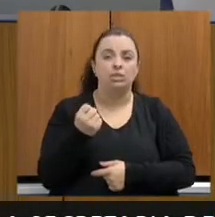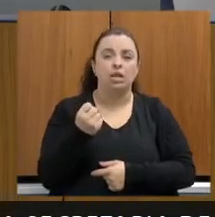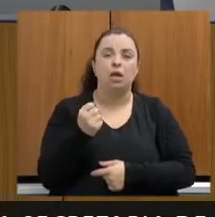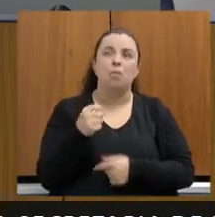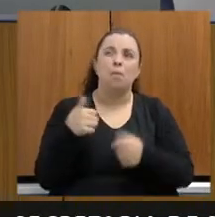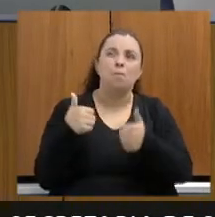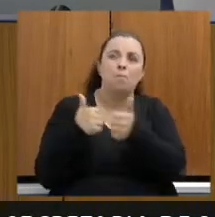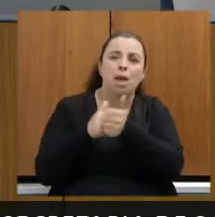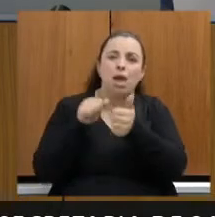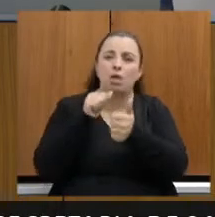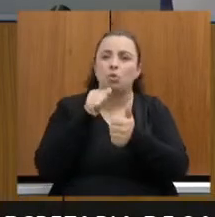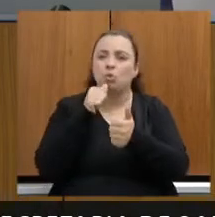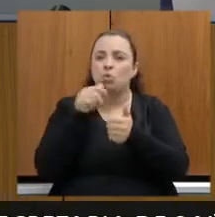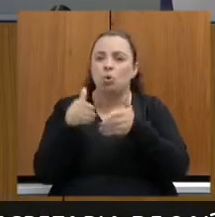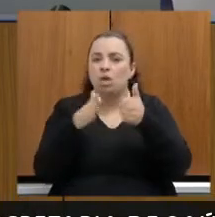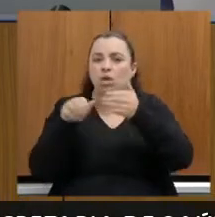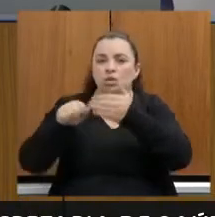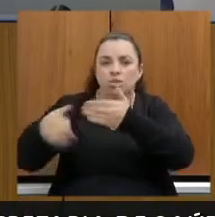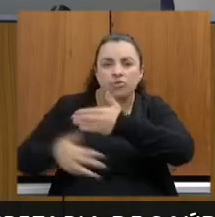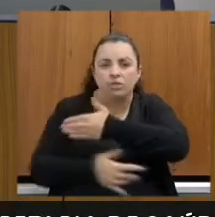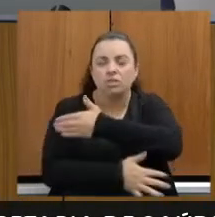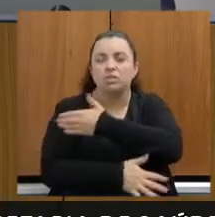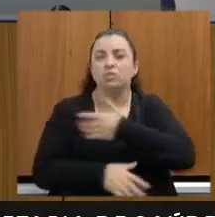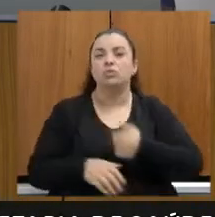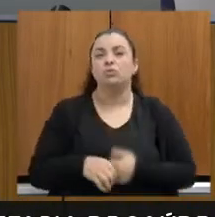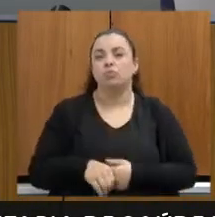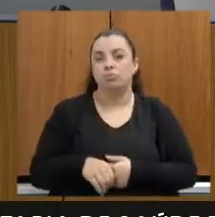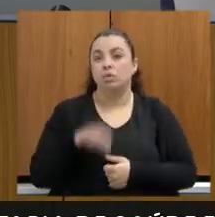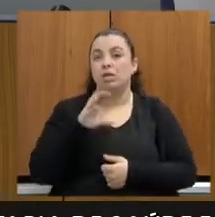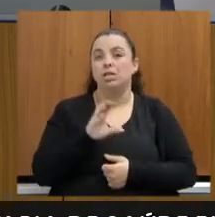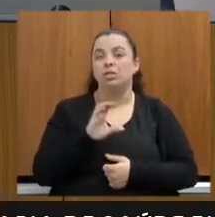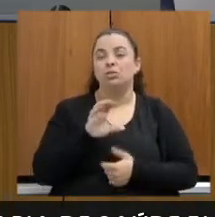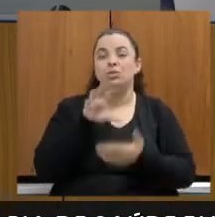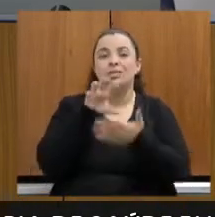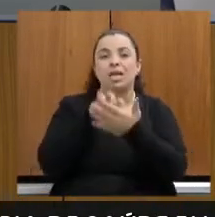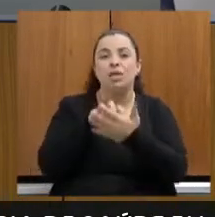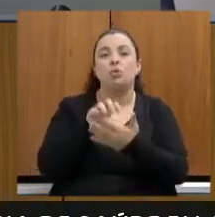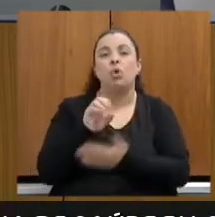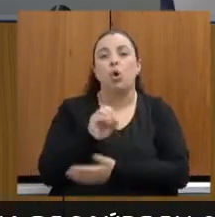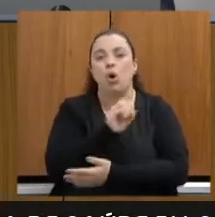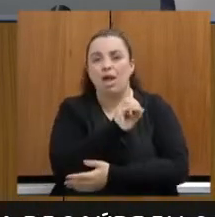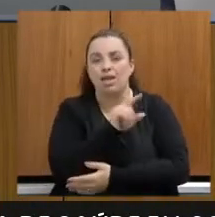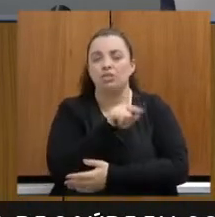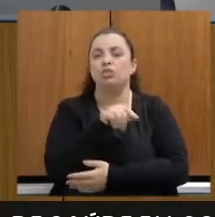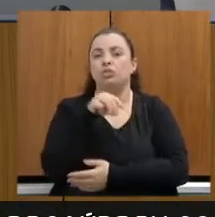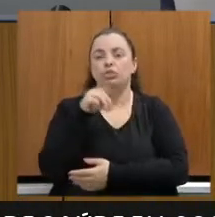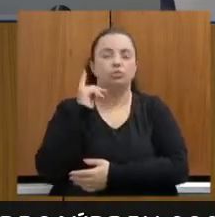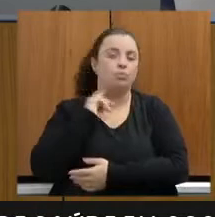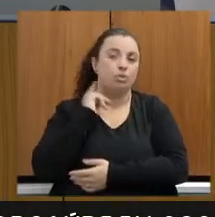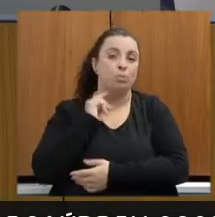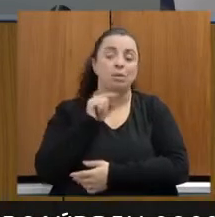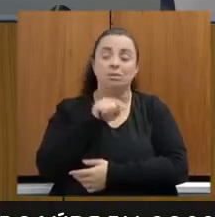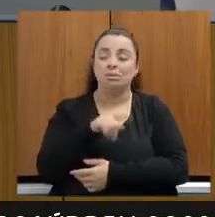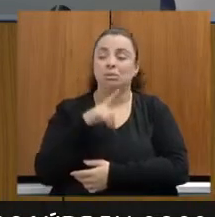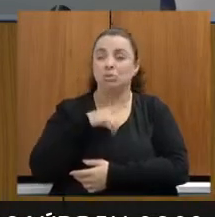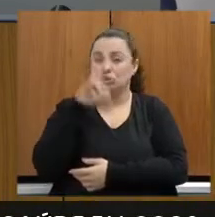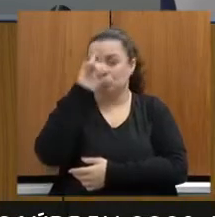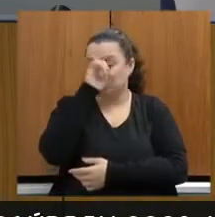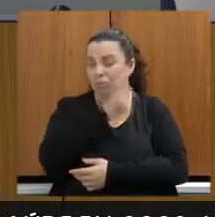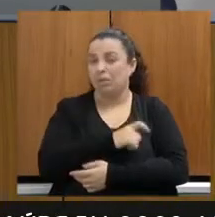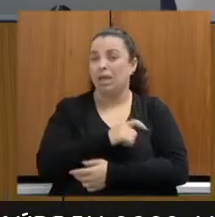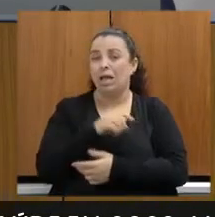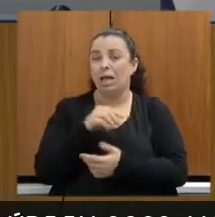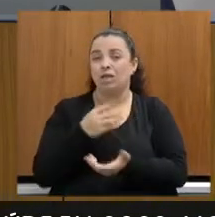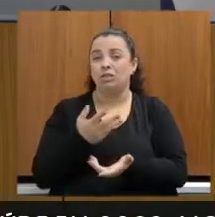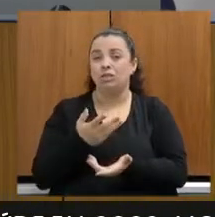Francisco já no centro-oeste de Minas Gerais município que tem uma dificuldade enorme com quase 8 mil habitantes não